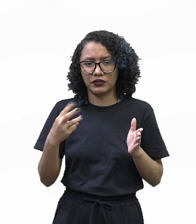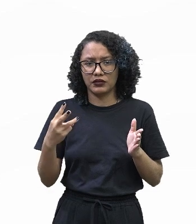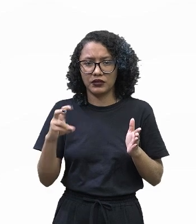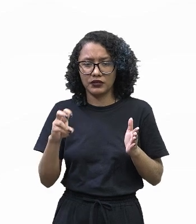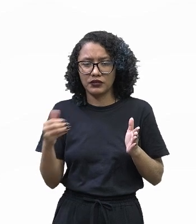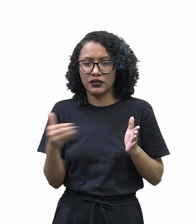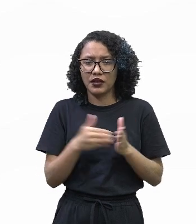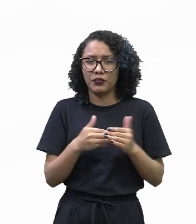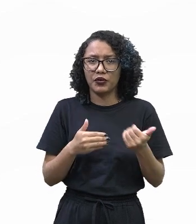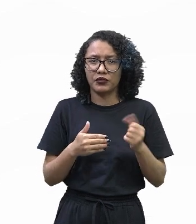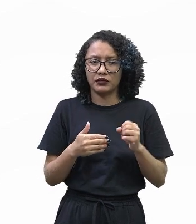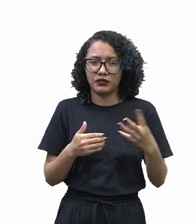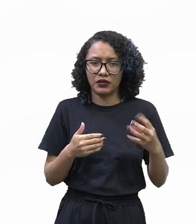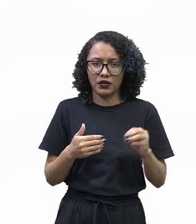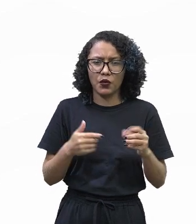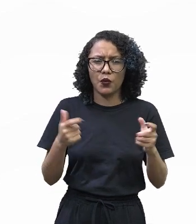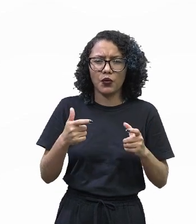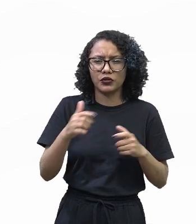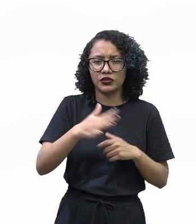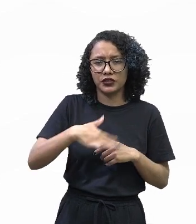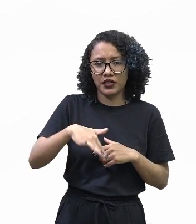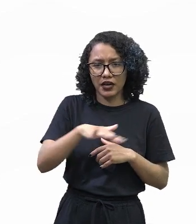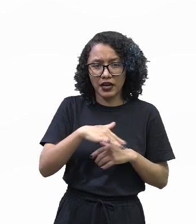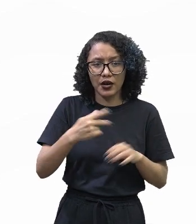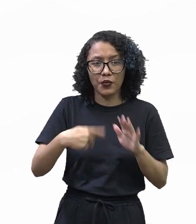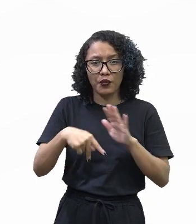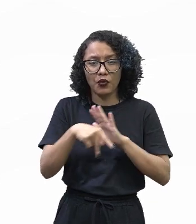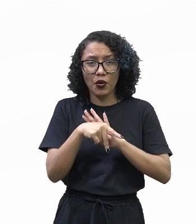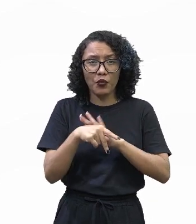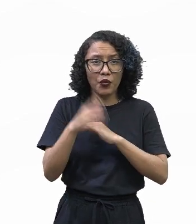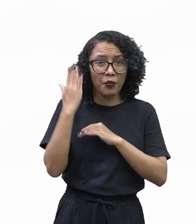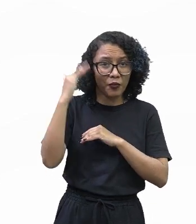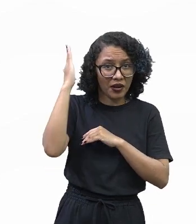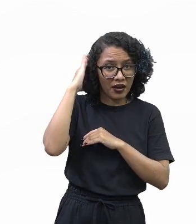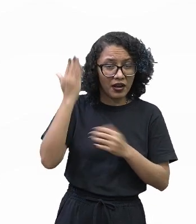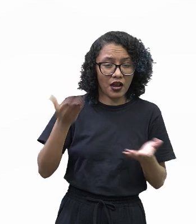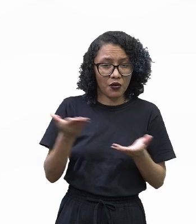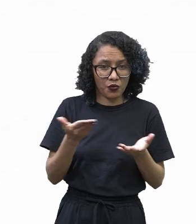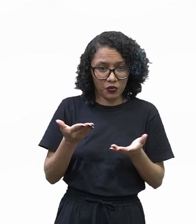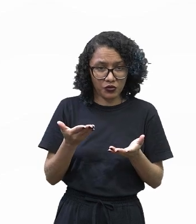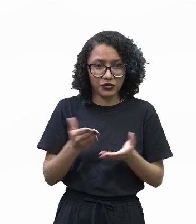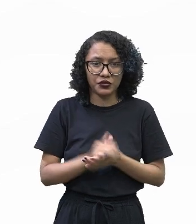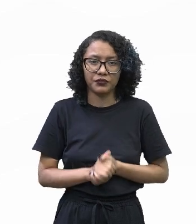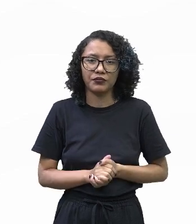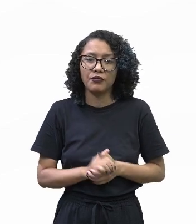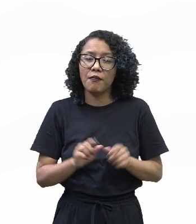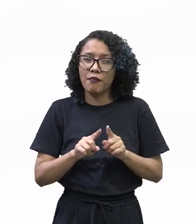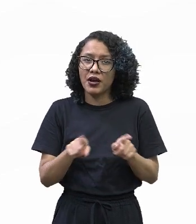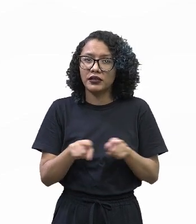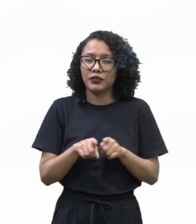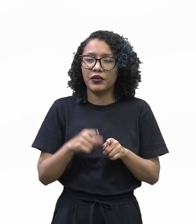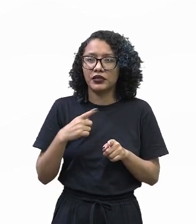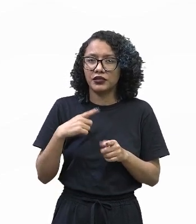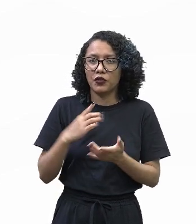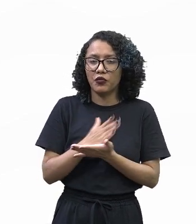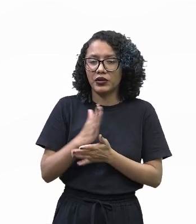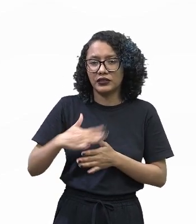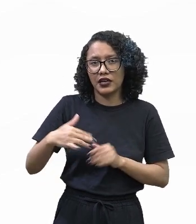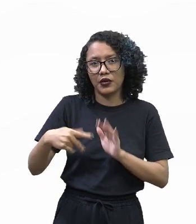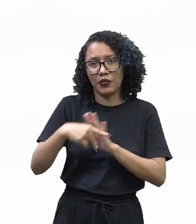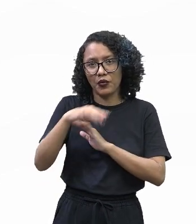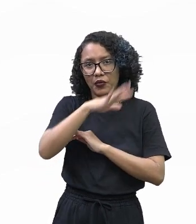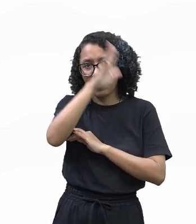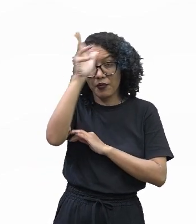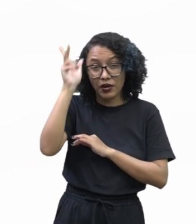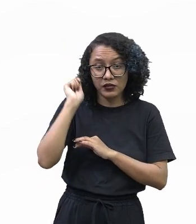na província do Grão-Pará, que é o atual estado do Pará, mas também compreendia ali porções de terra do